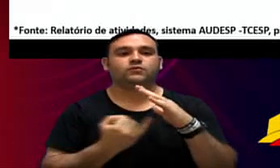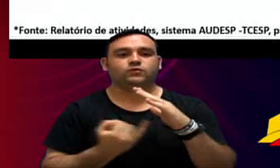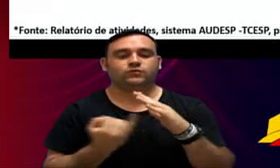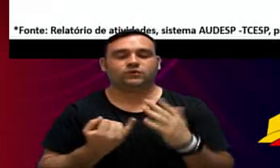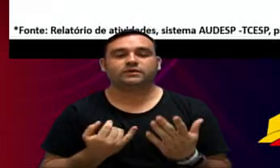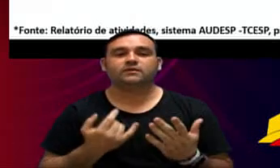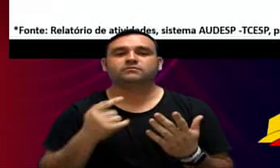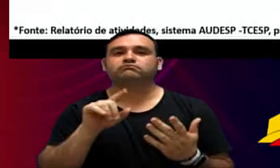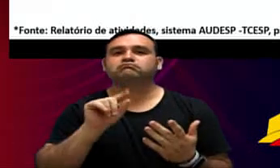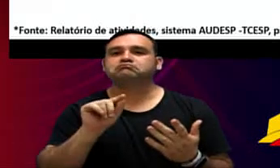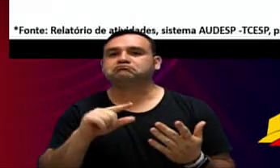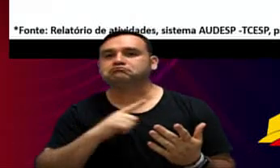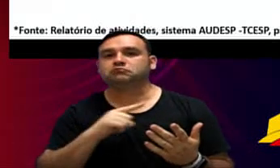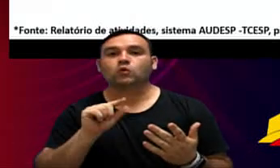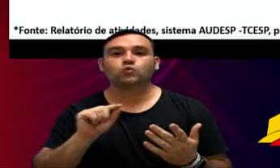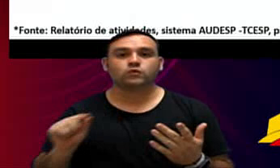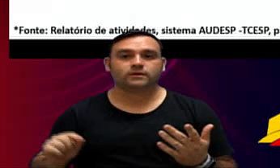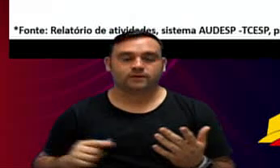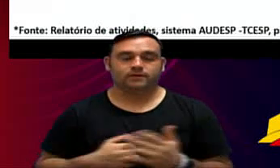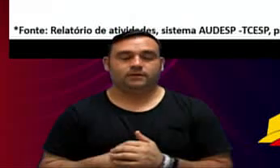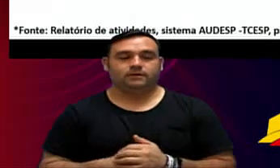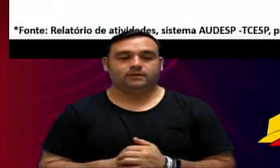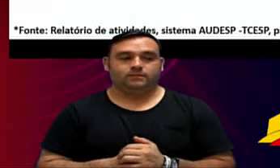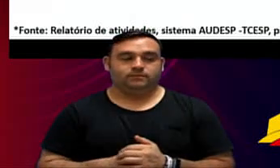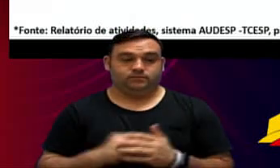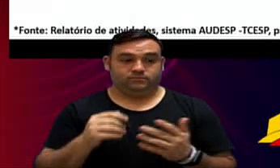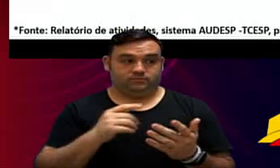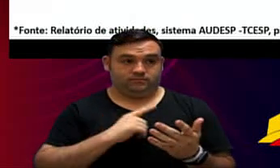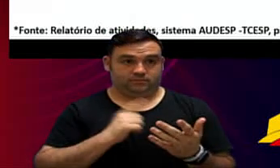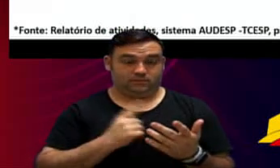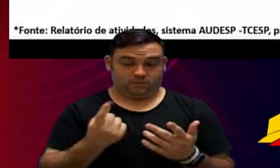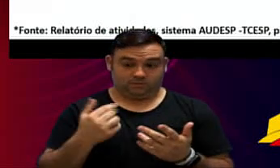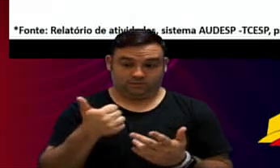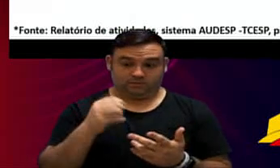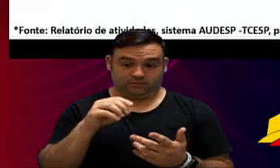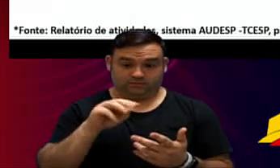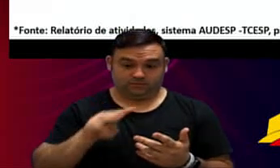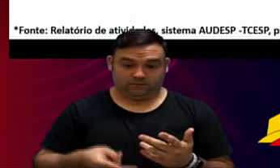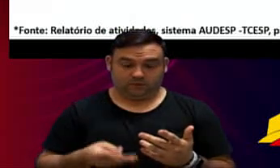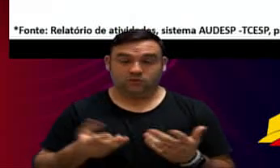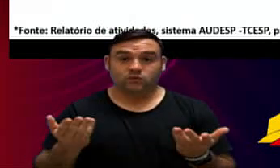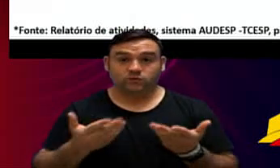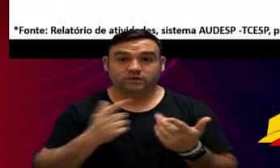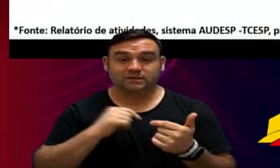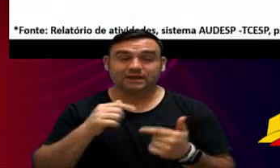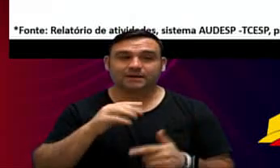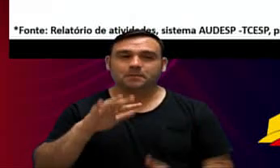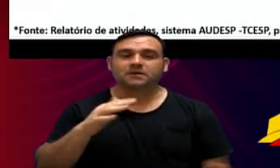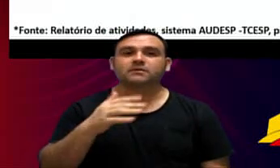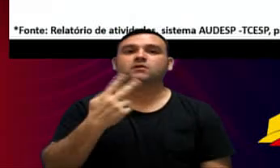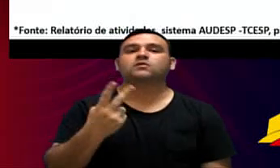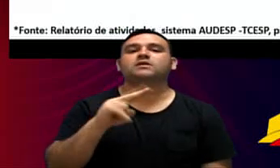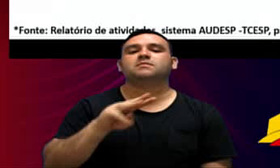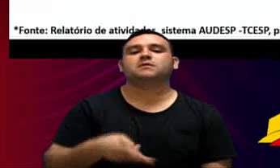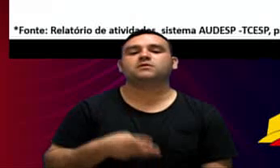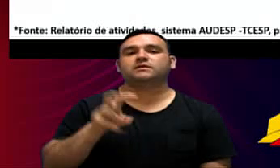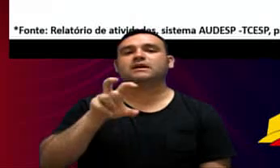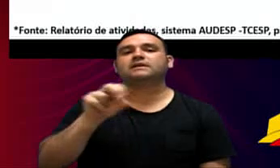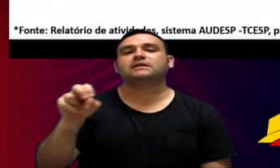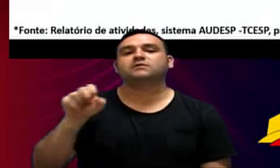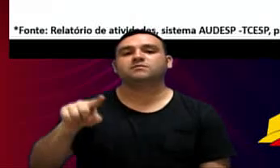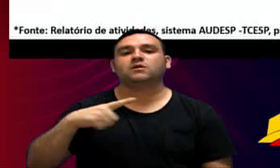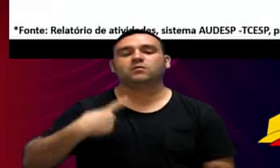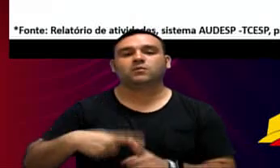institucional, o que nós temos? Dividindo esse valor de 10 milhões, nós temos um pouco mais de 2 milhões e meio para